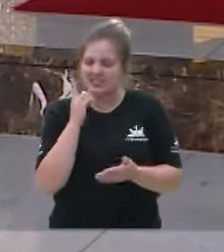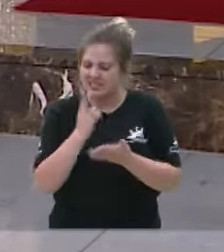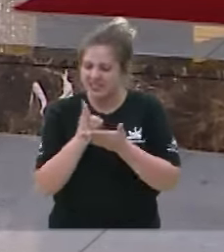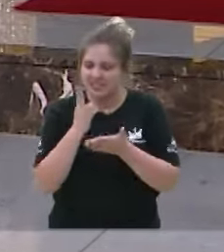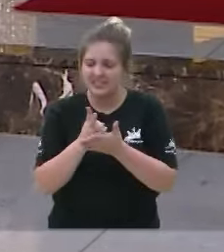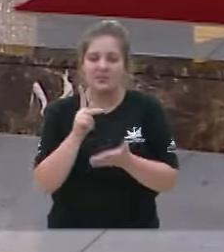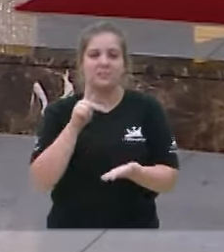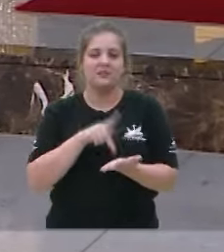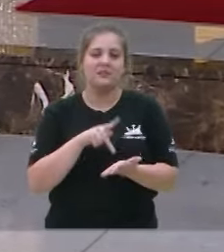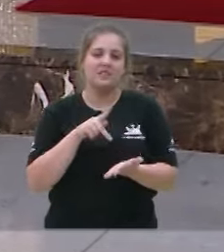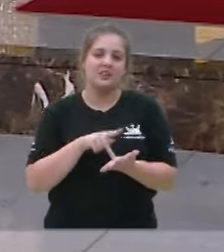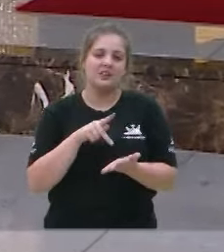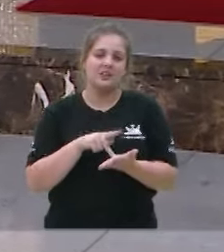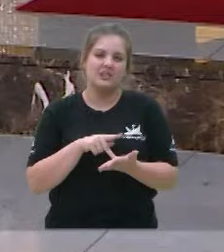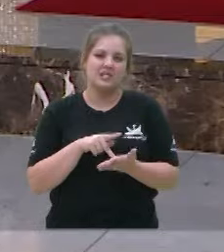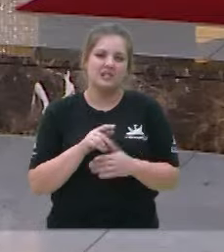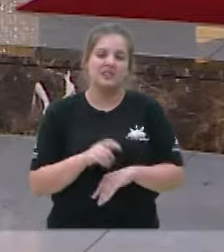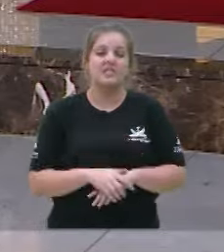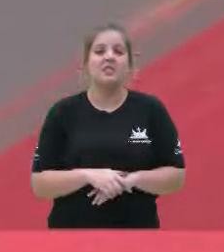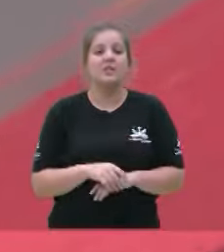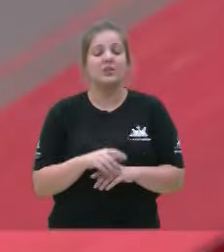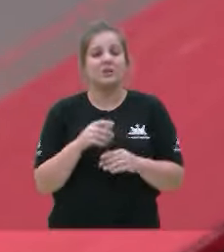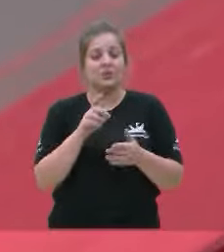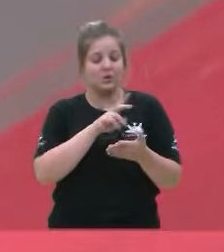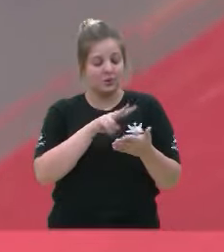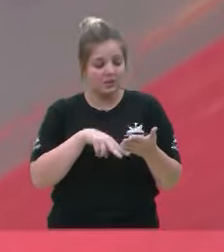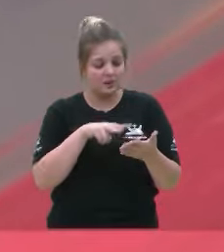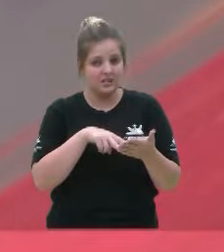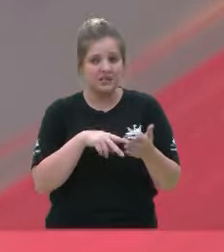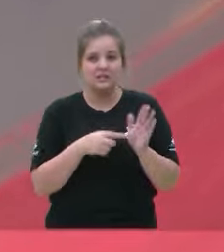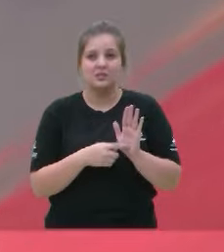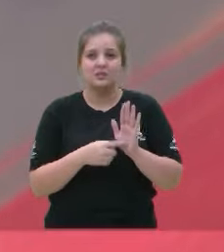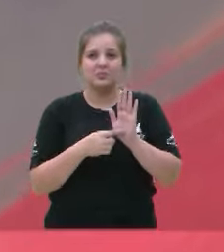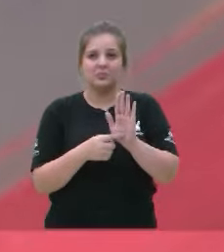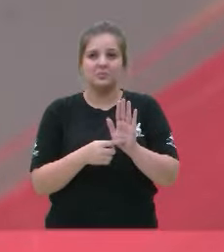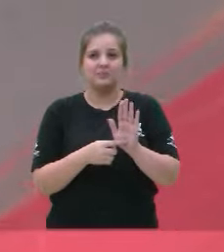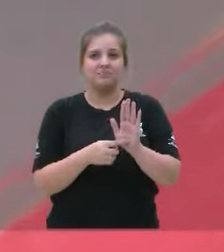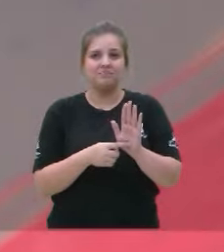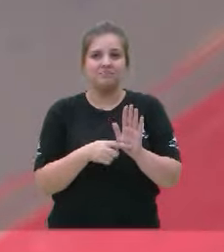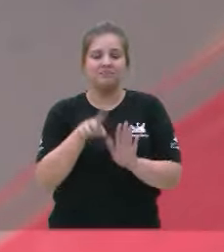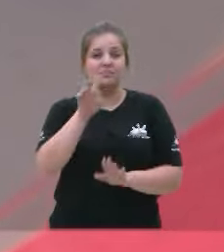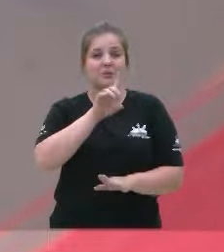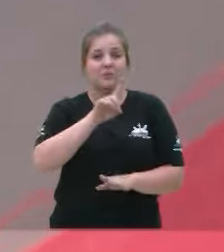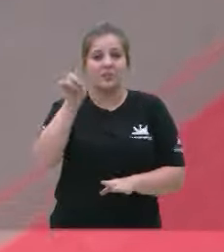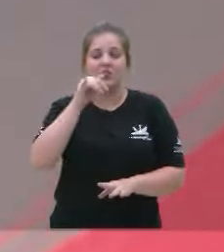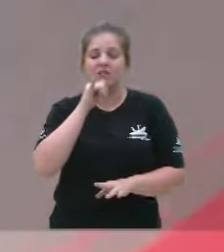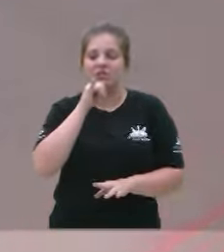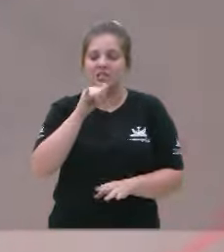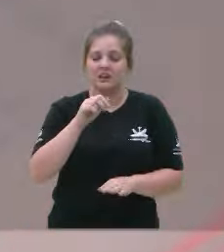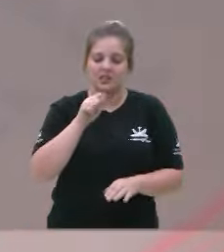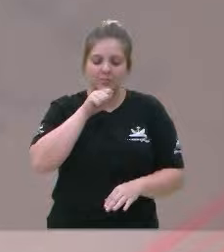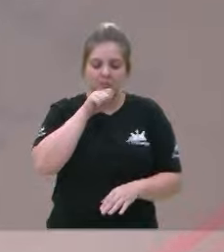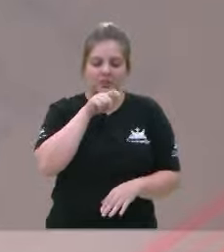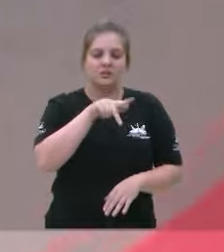verdadeira e o texto ensina Deus dizendo a Jonas